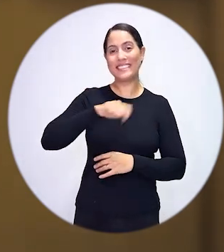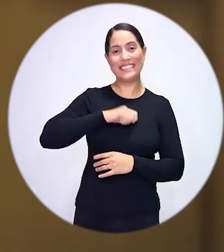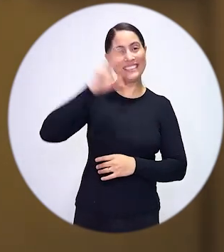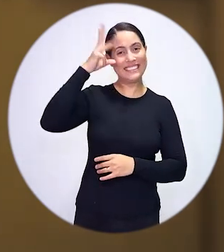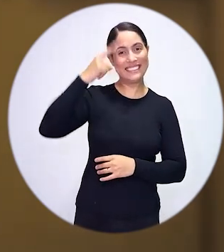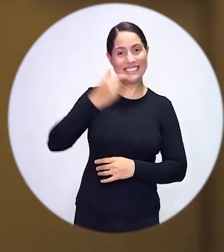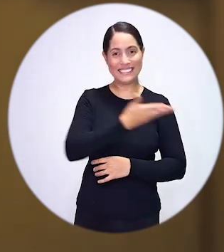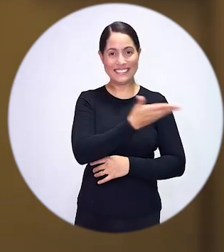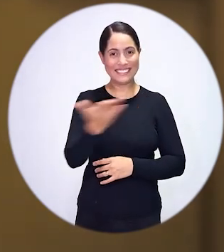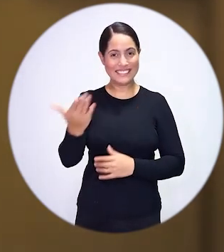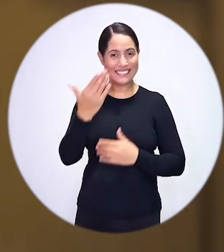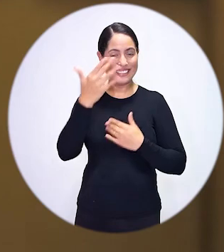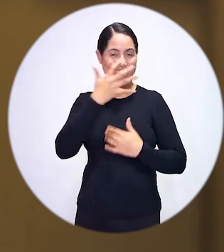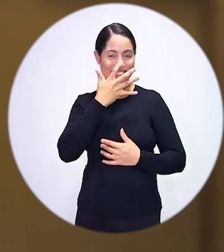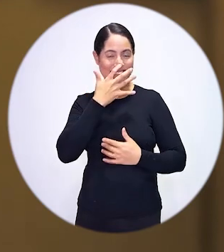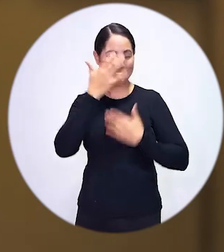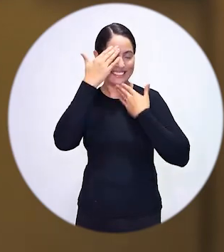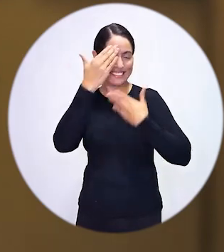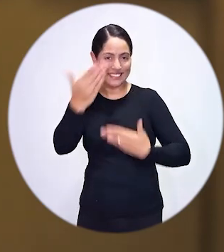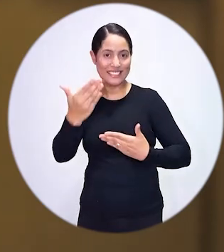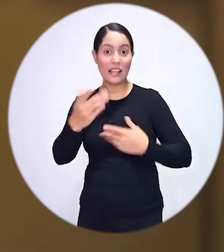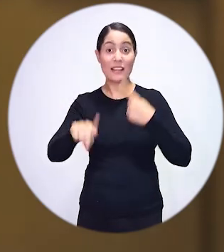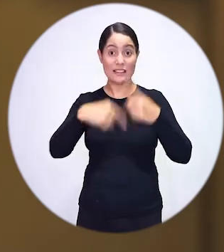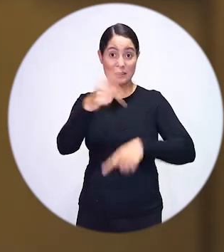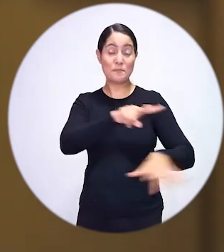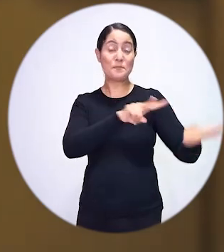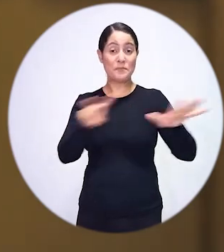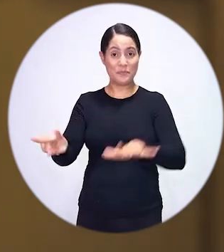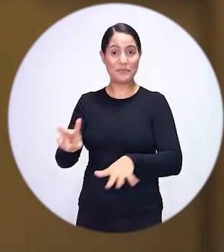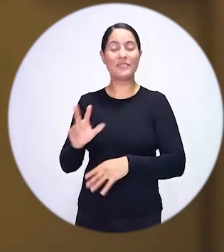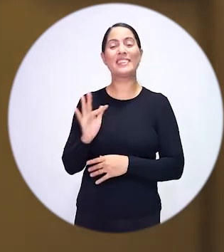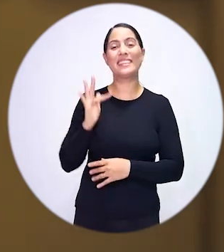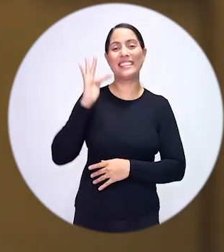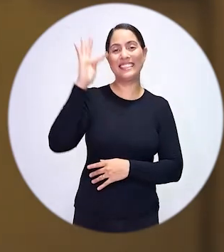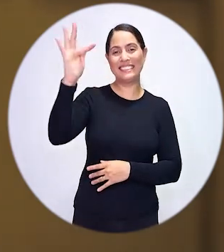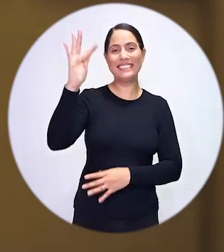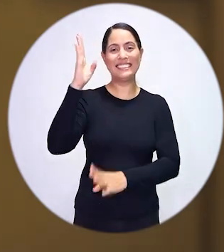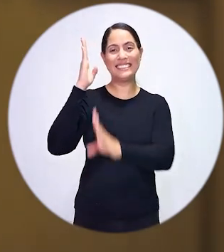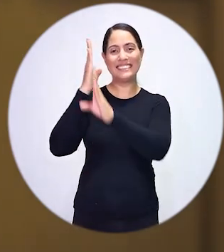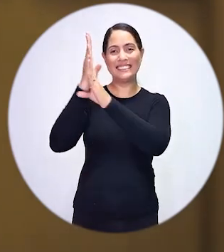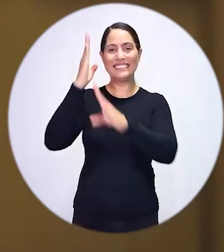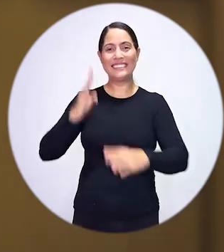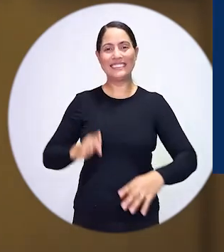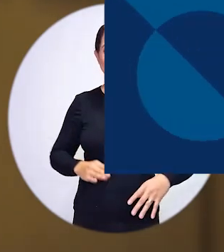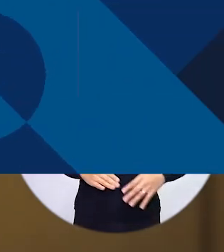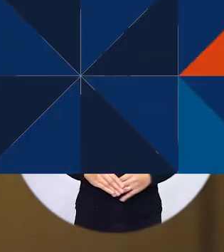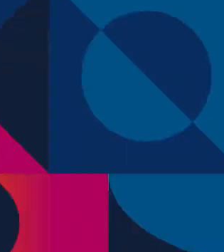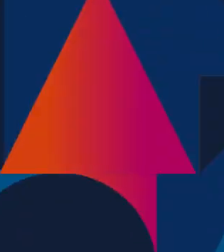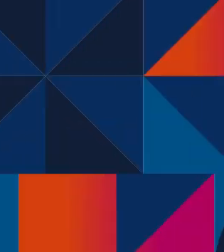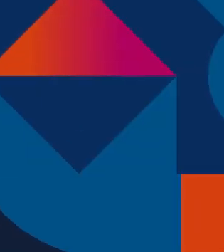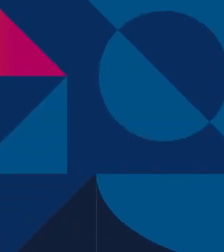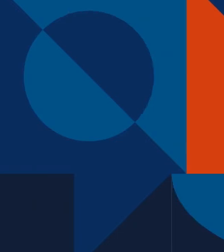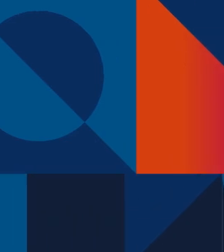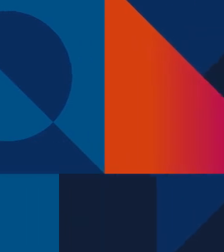mais. Eu sou Mariana Xavier e agradeço pela sua companhia. Eu te espero na próxima semana. Até lá!